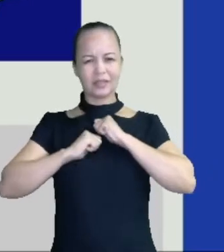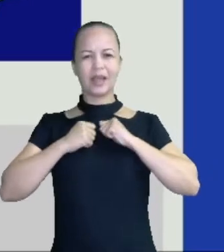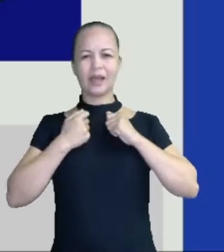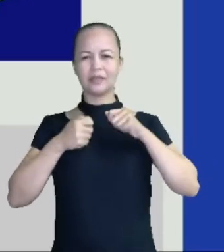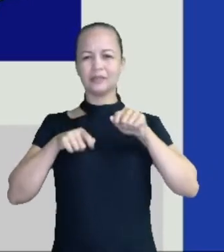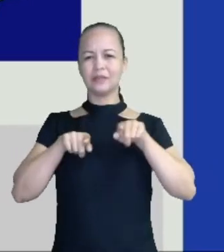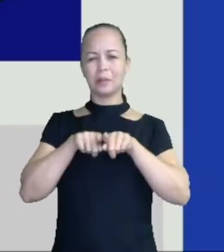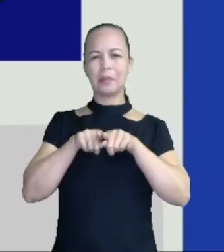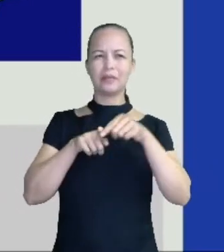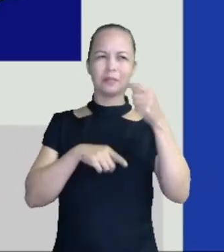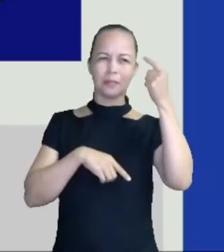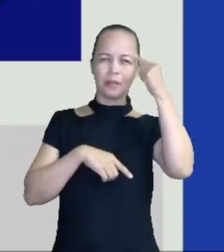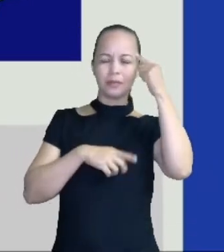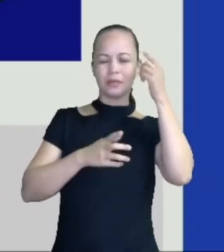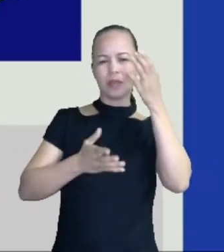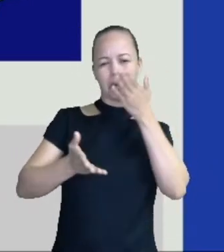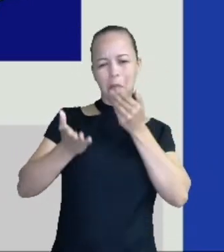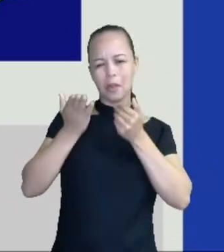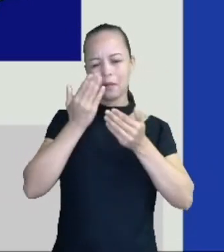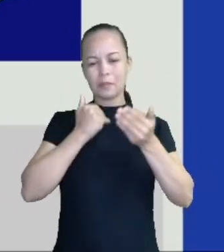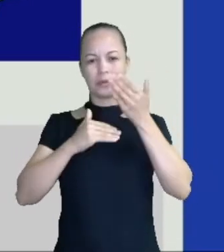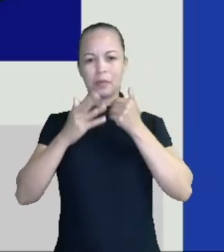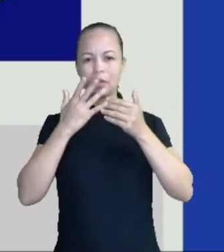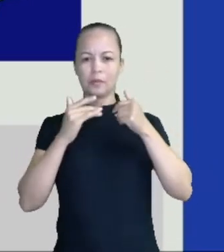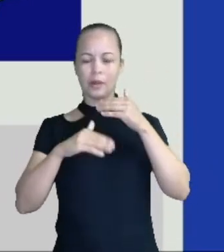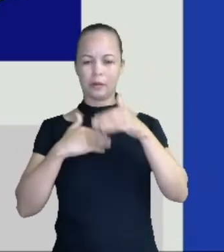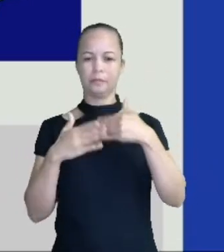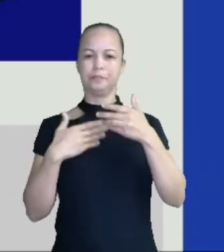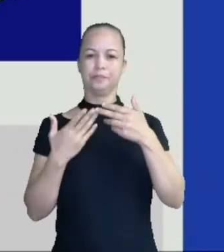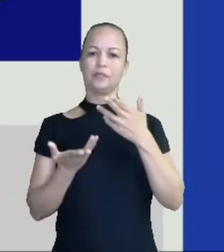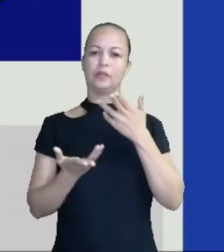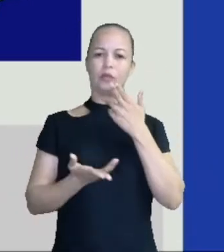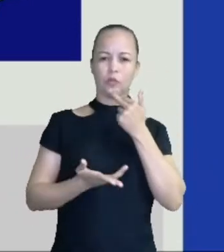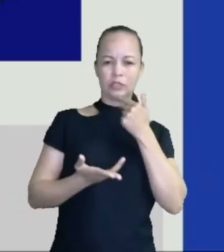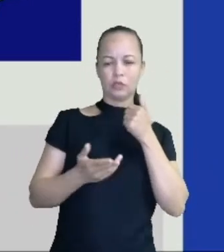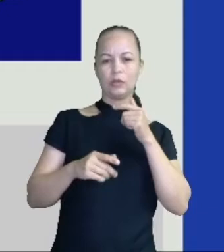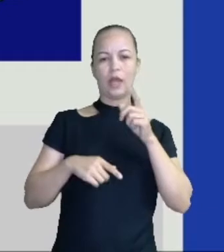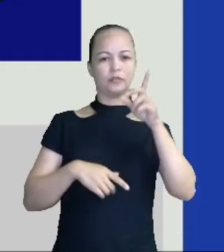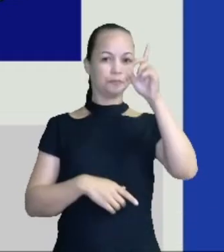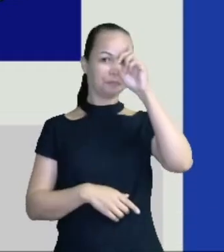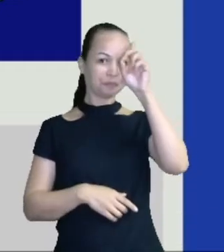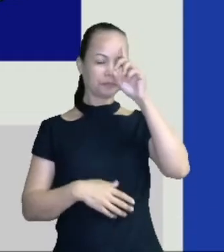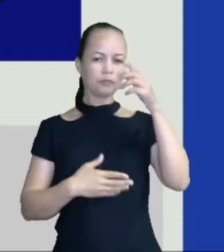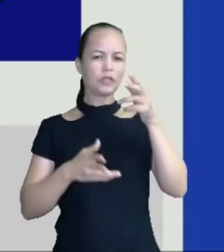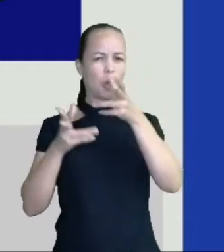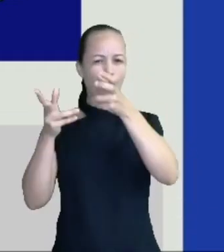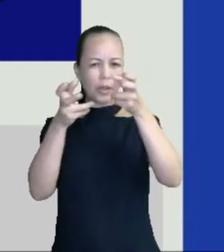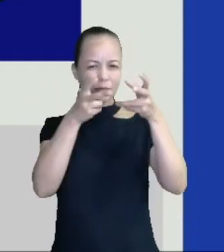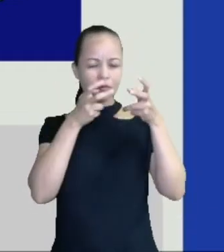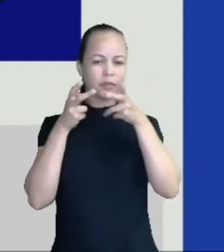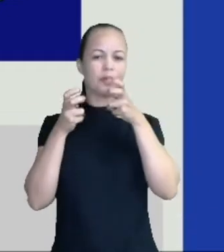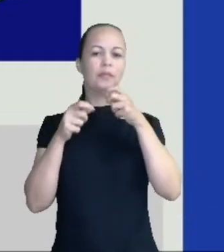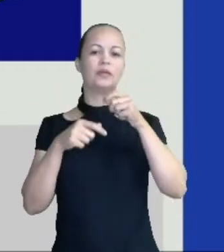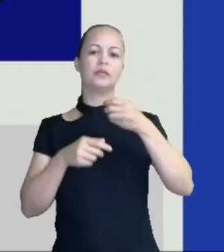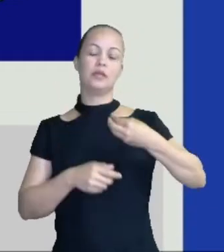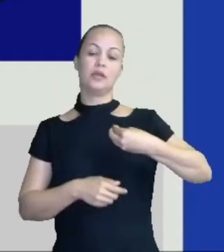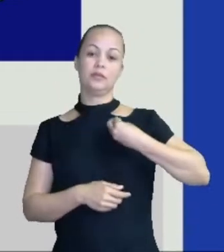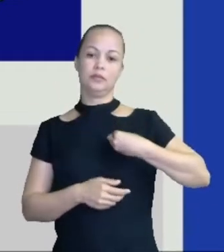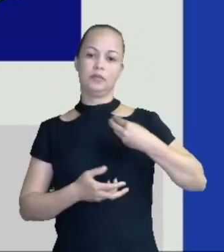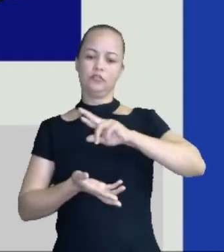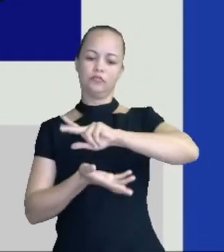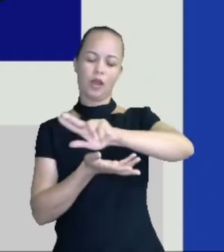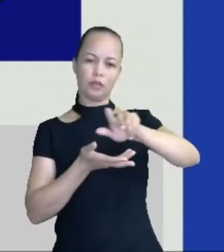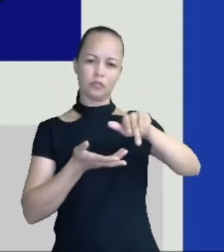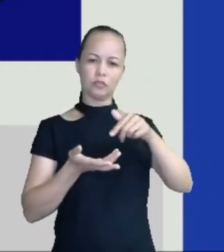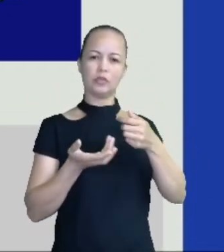precisa para manter os nossos níveis nutricionais diários adequados. Portanto, percebam que existem vários fatores que estão associados